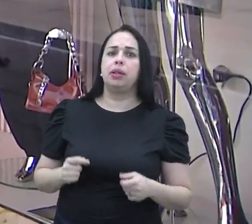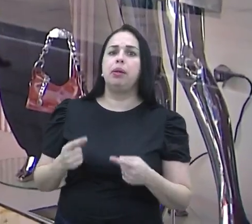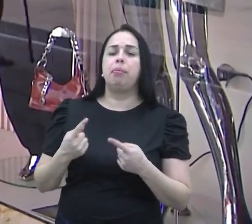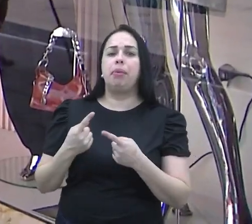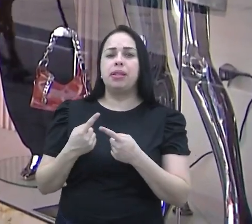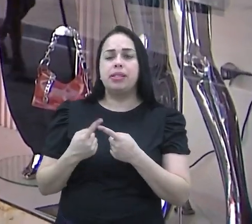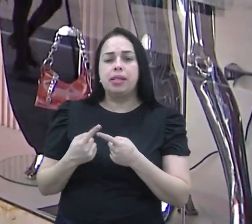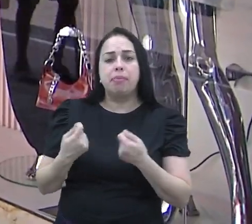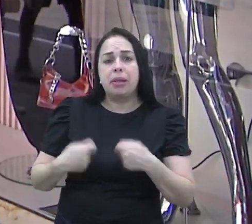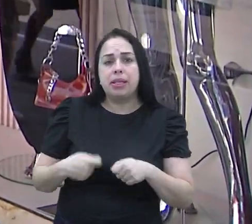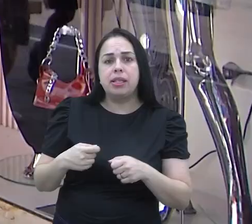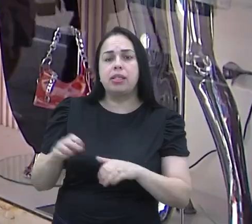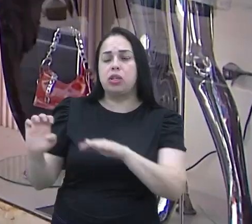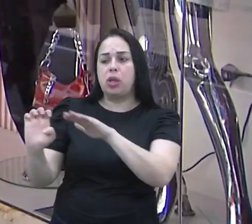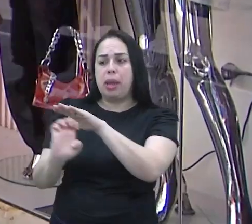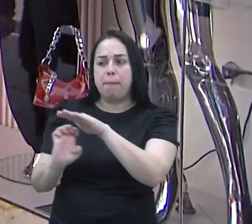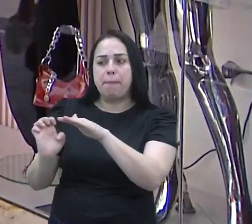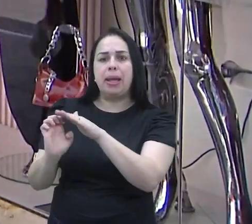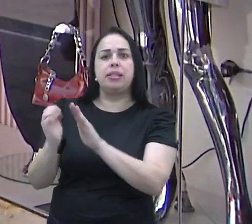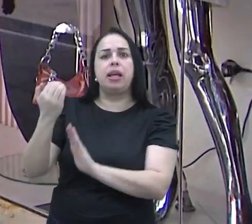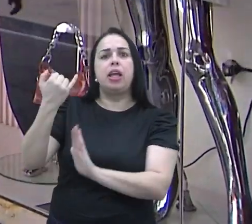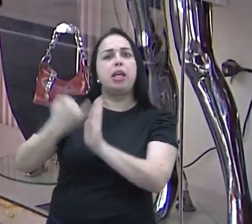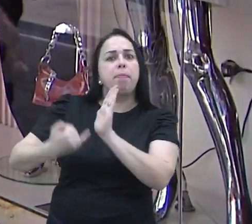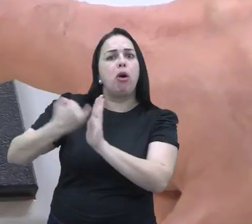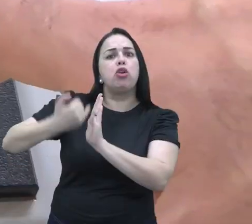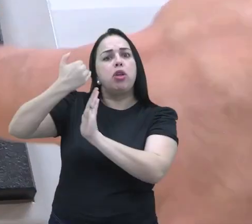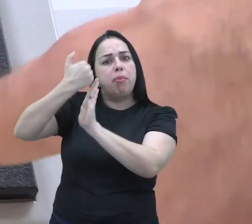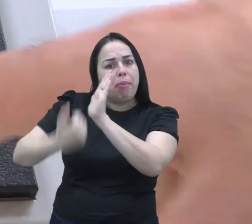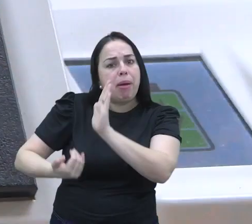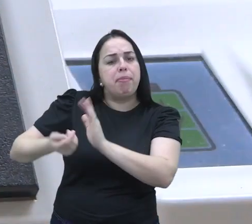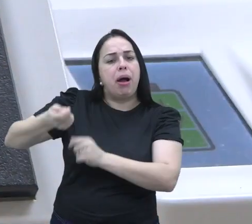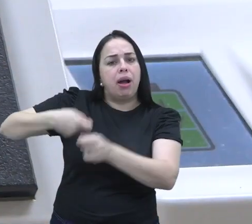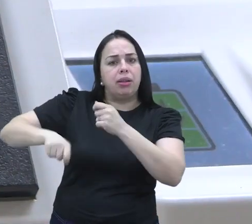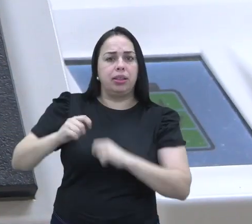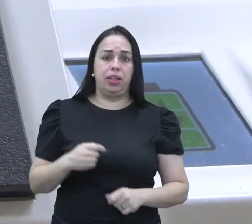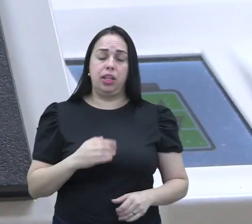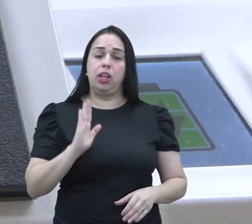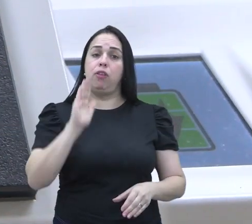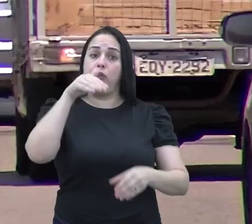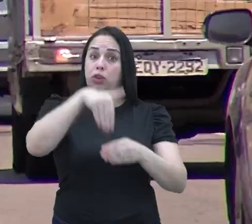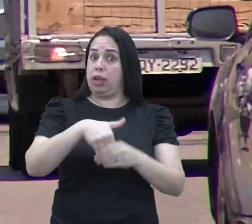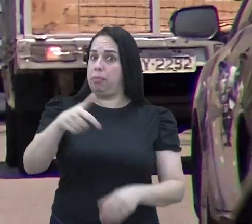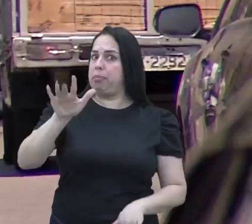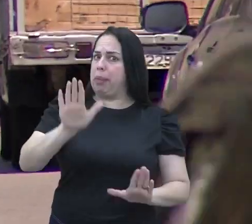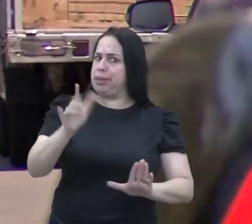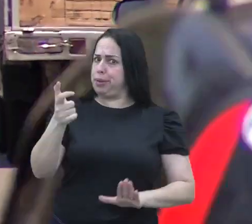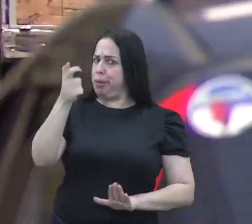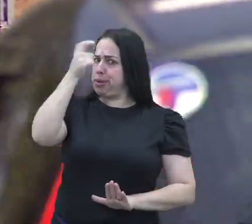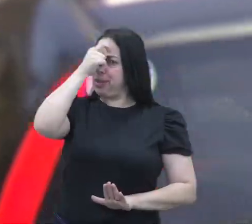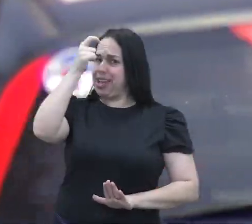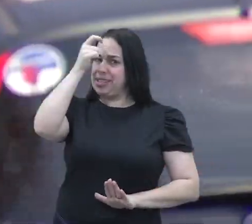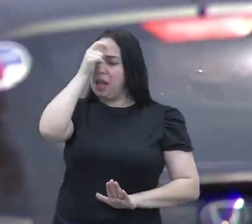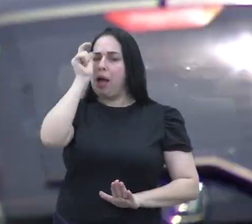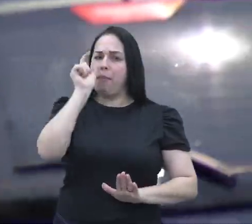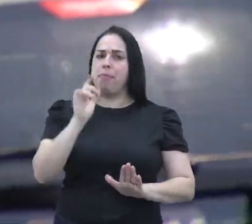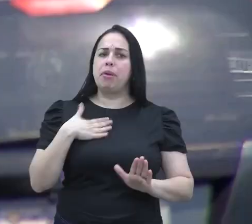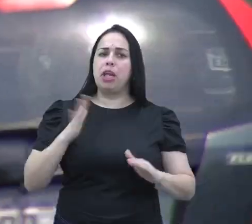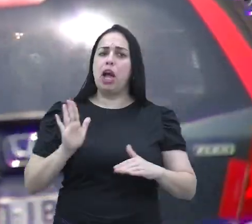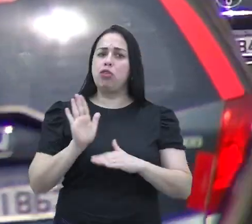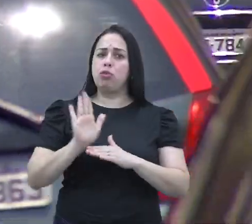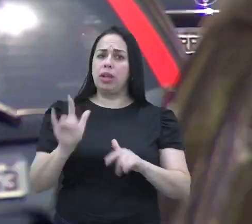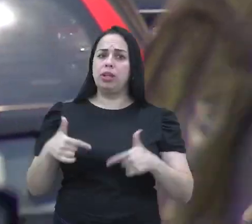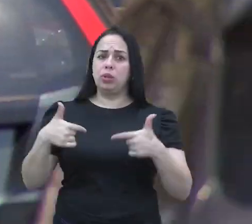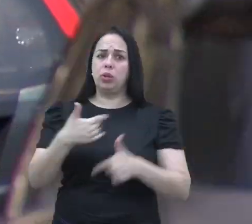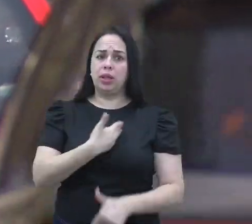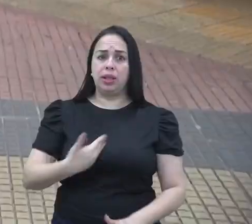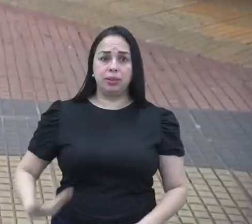que negociar com as indústrias, tirar os impostos. E votar com consciência é o caminho para a implantação das